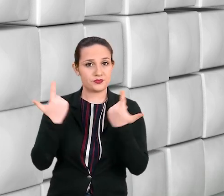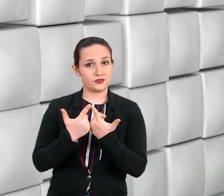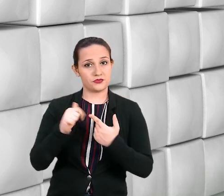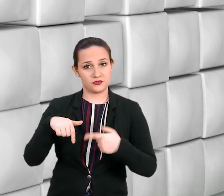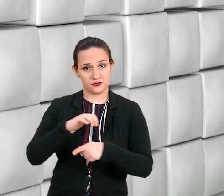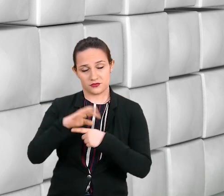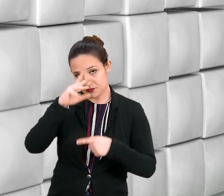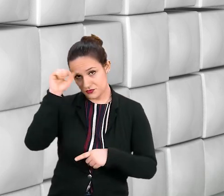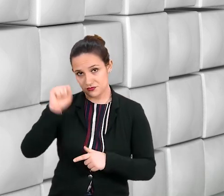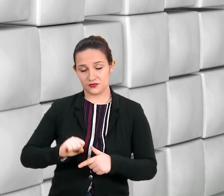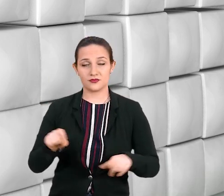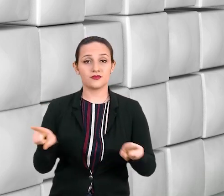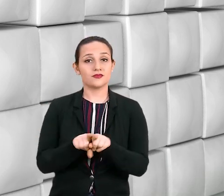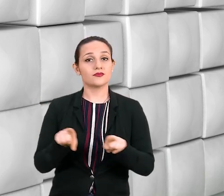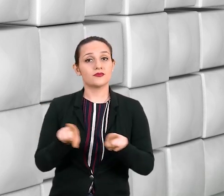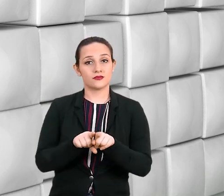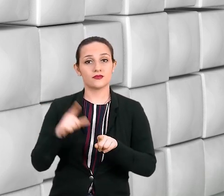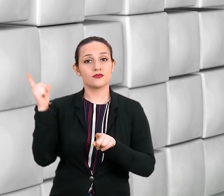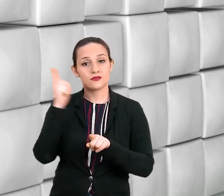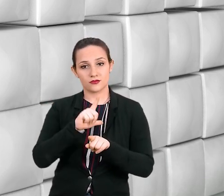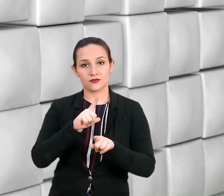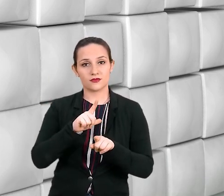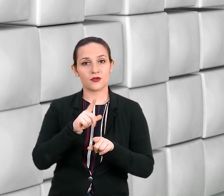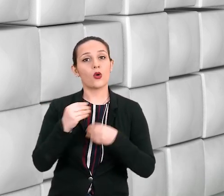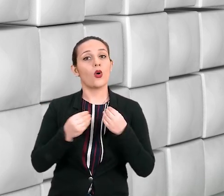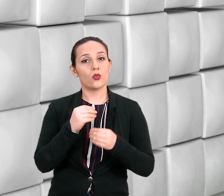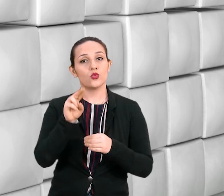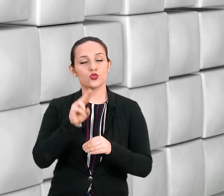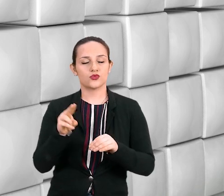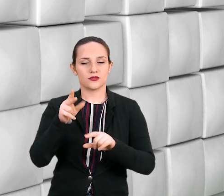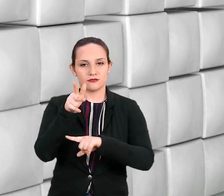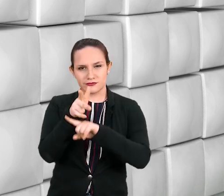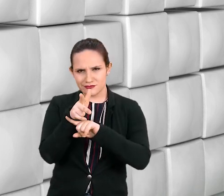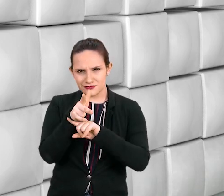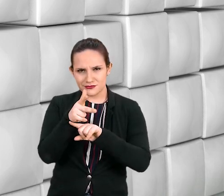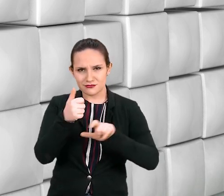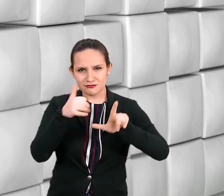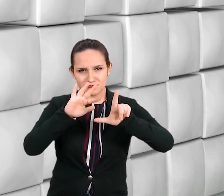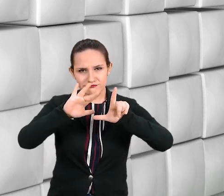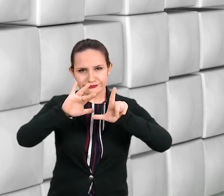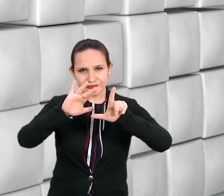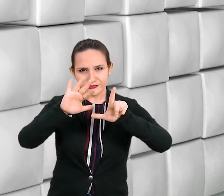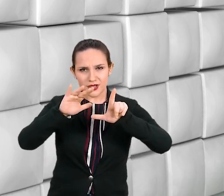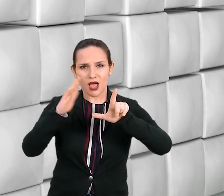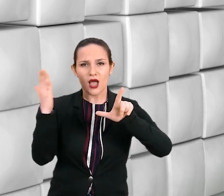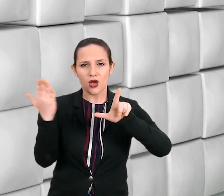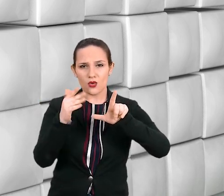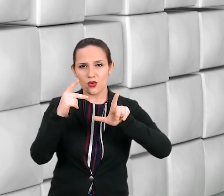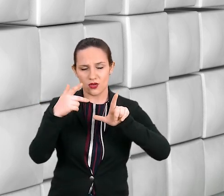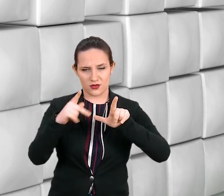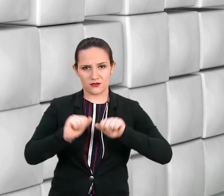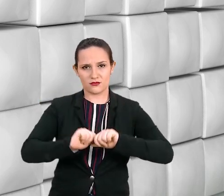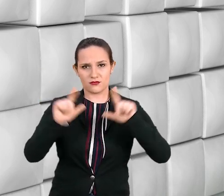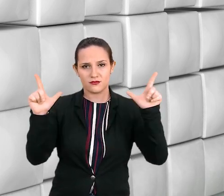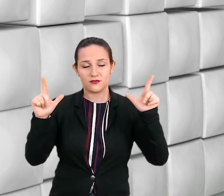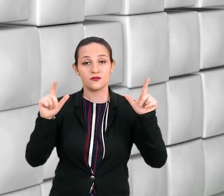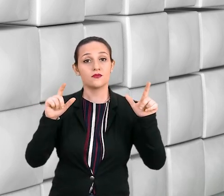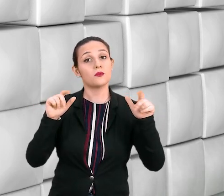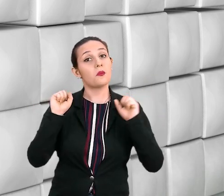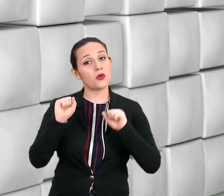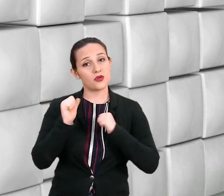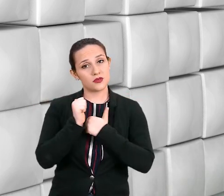Assembleia Legislativa de Mato Grosso do Sul, com acesso disponível por meio do QR Code que aparece agora em sua